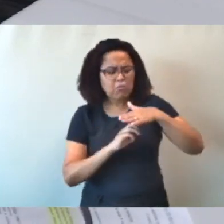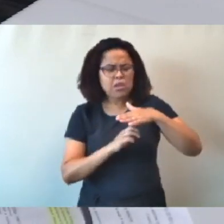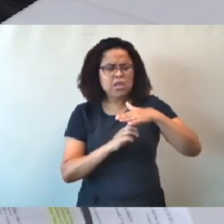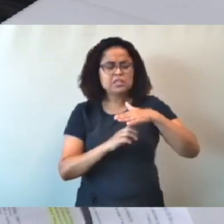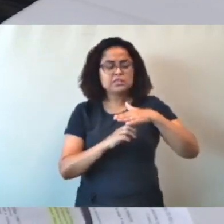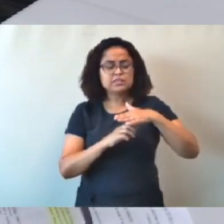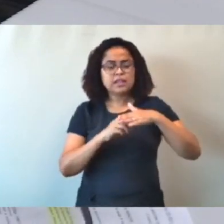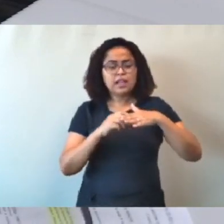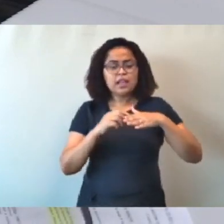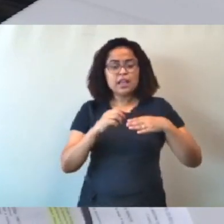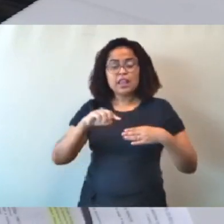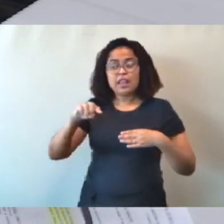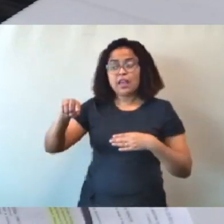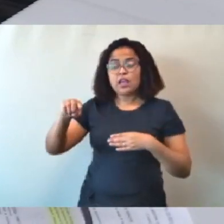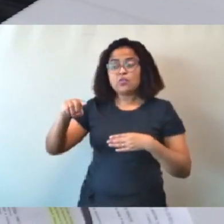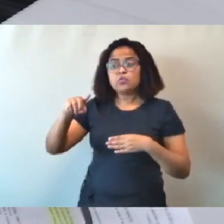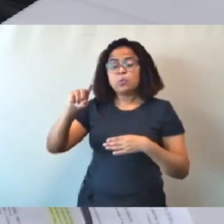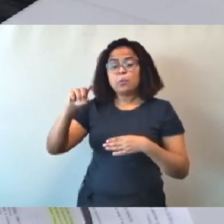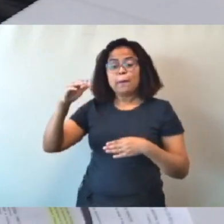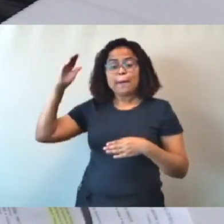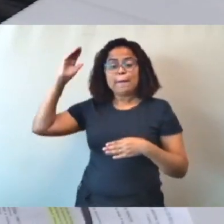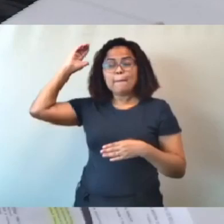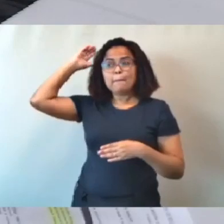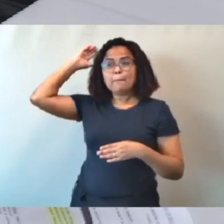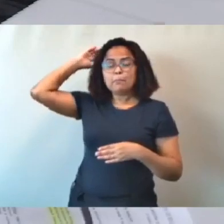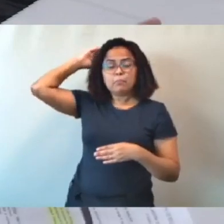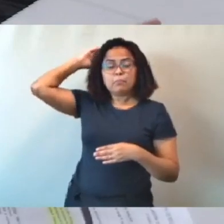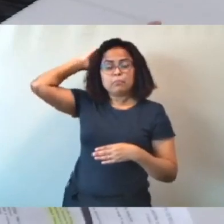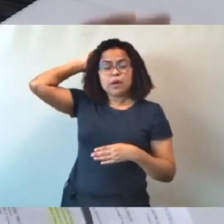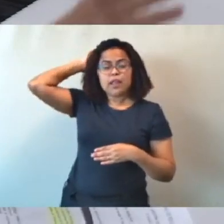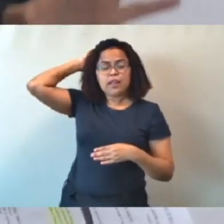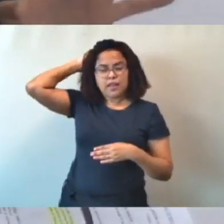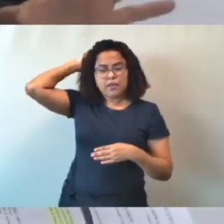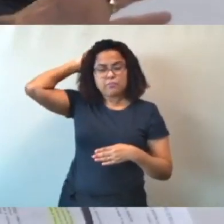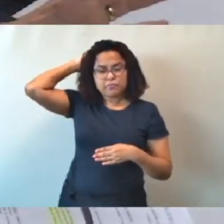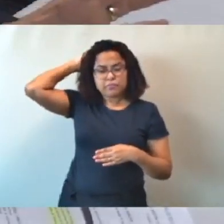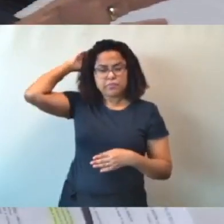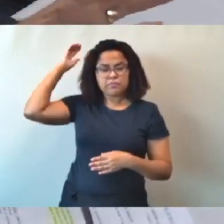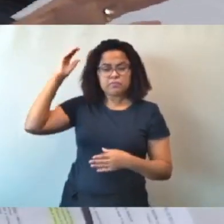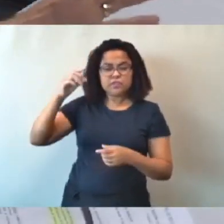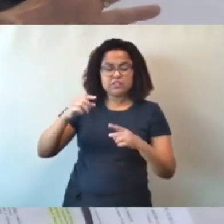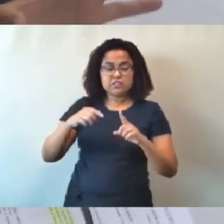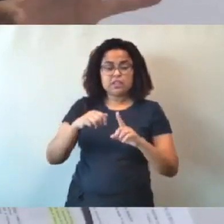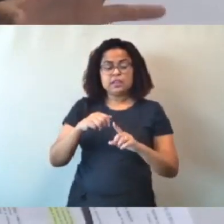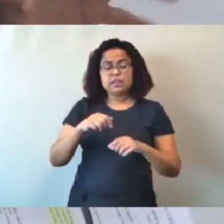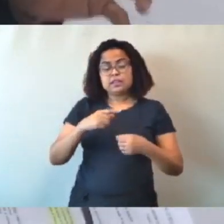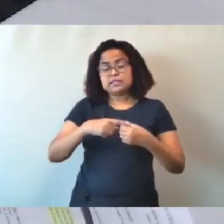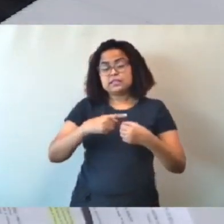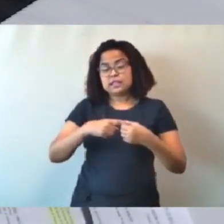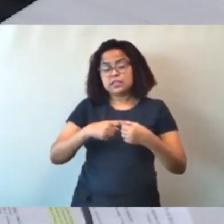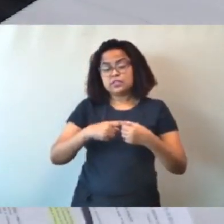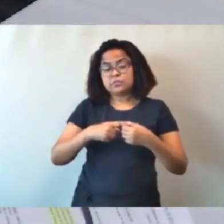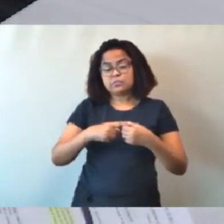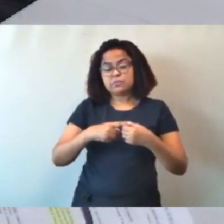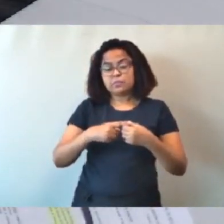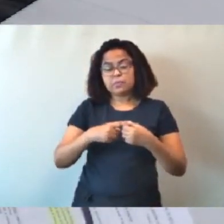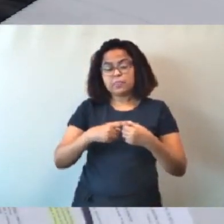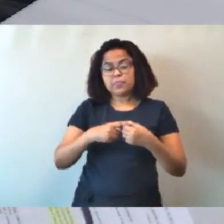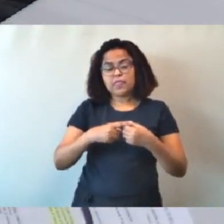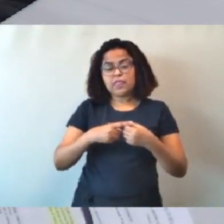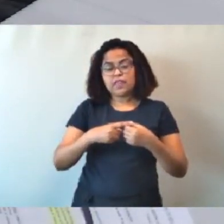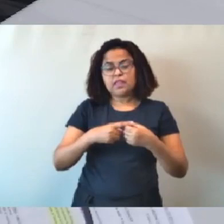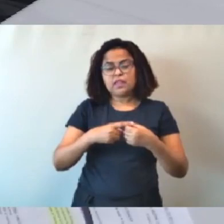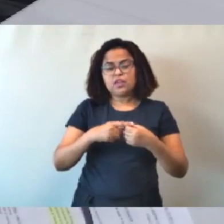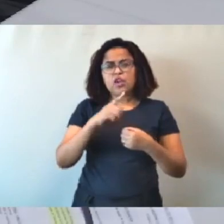uma empresa com know-how da Alemanha que faz esse tipo de trabalho. Todo o lixo, né, é levado